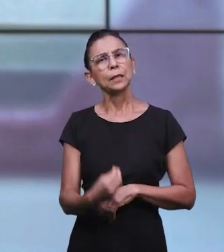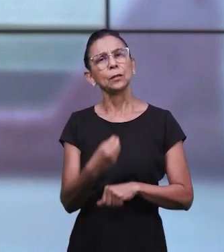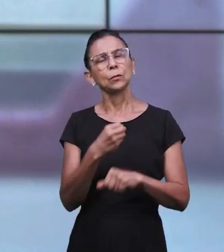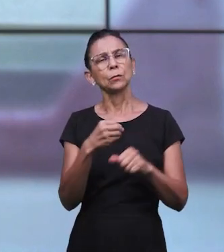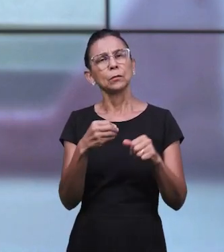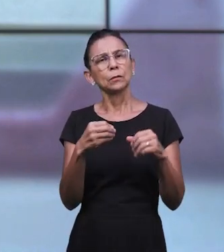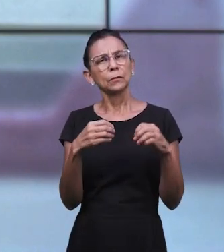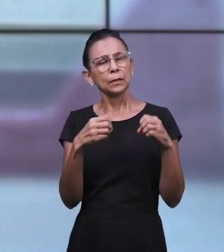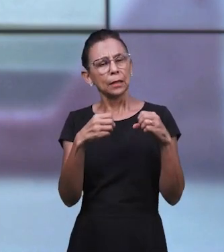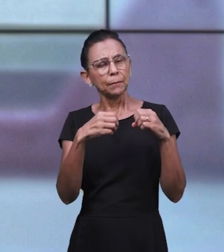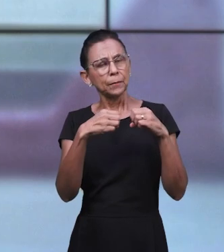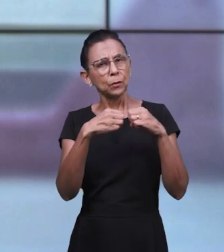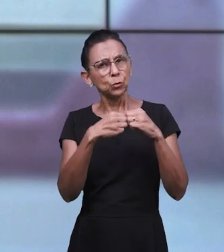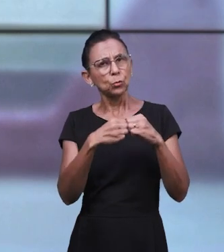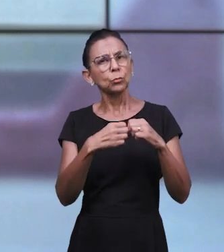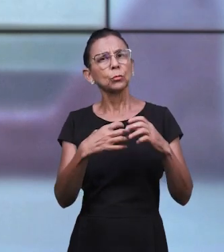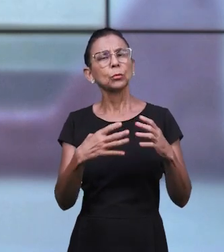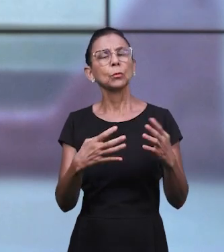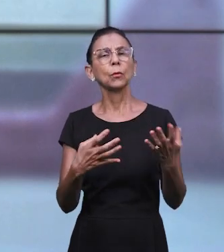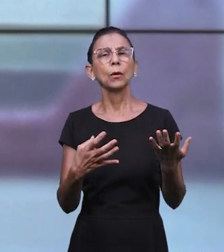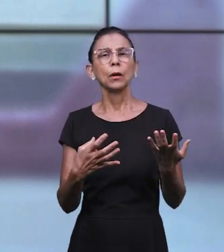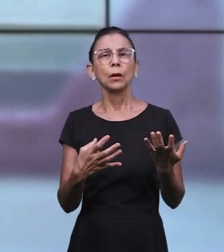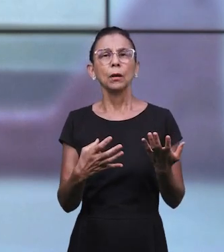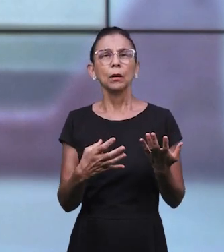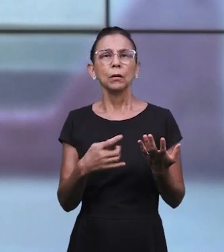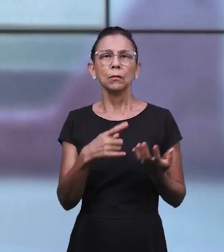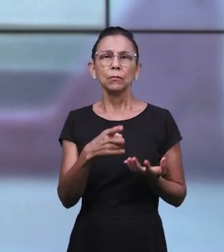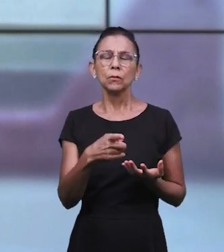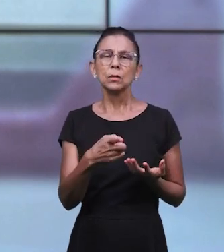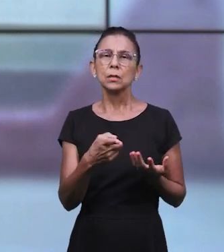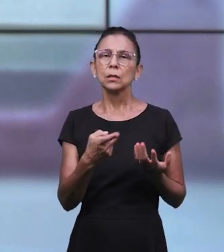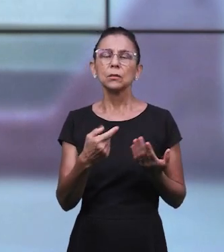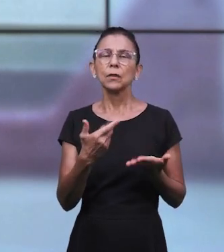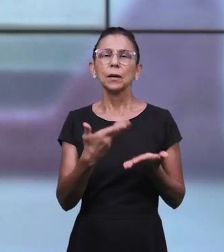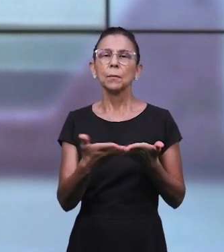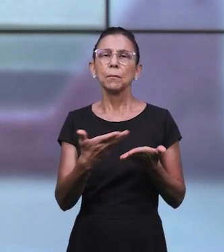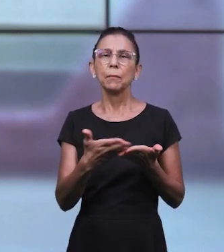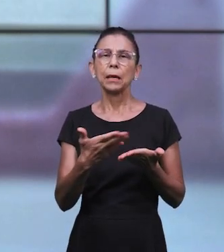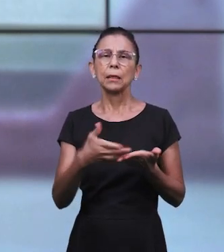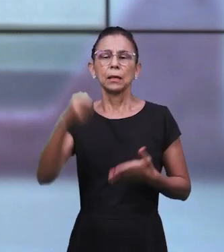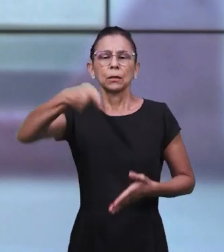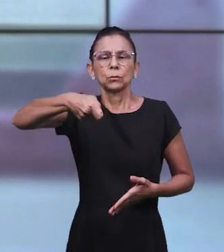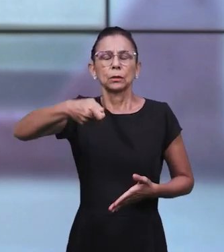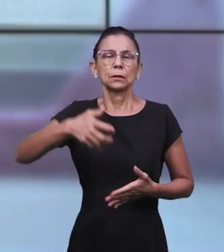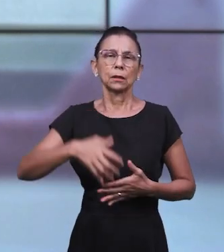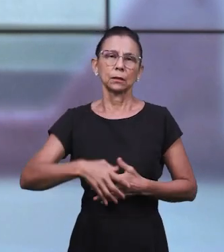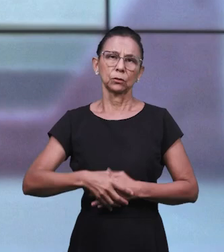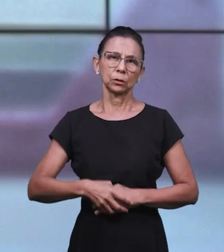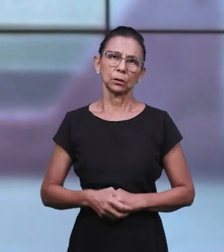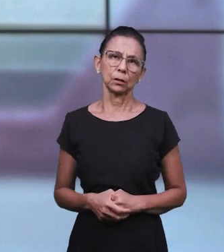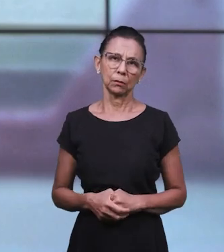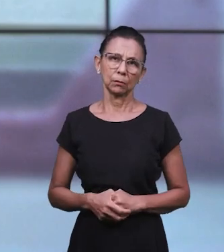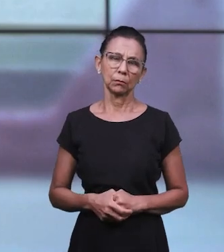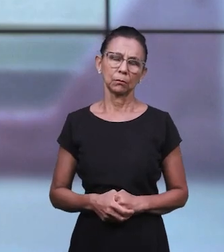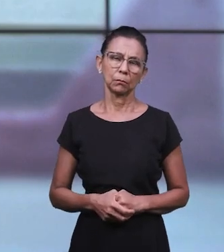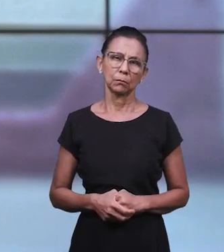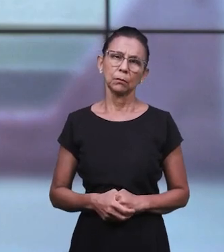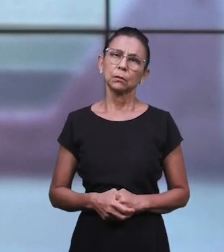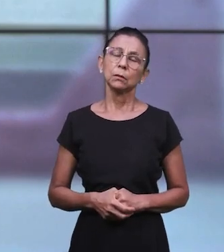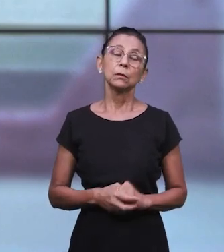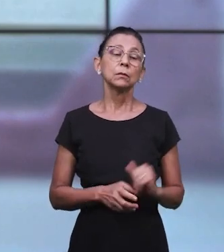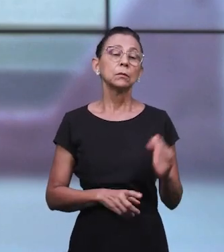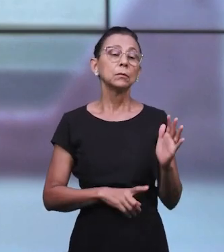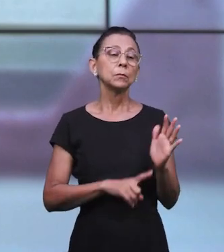à altura deles, se necessário, abaixar para olhar nos olhos enquanto conversamos, perguntar qual a solução que